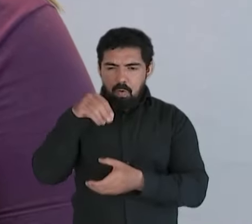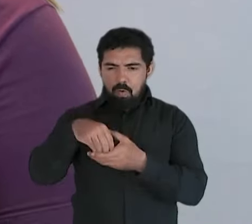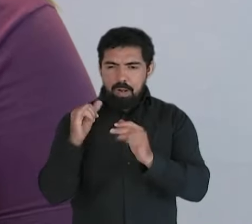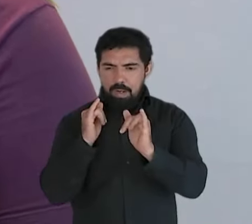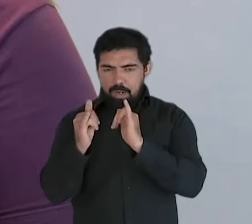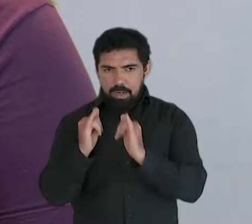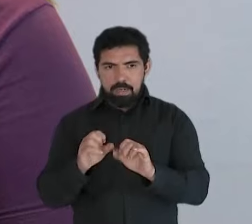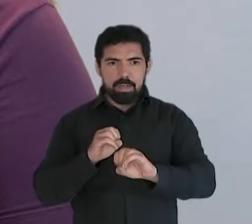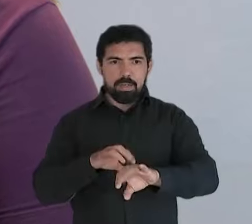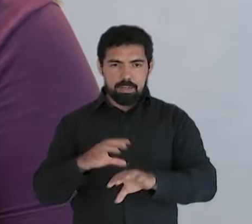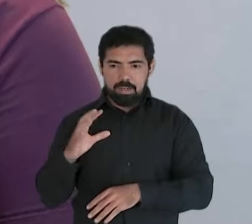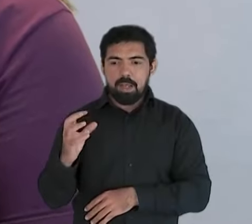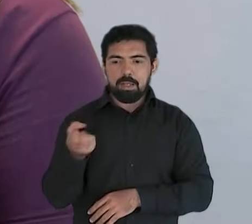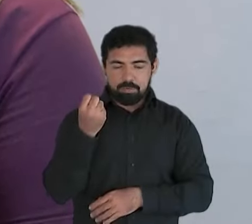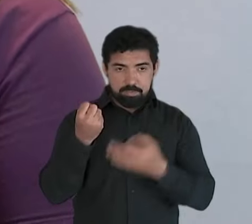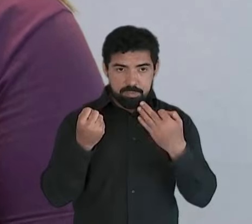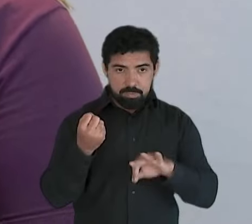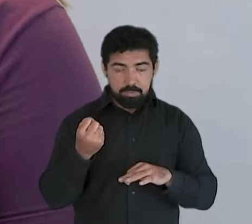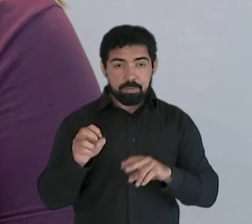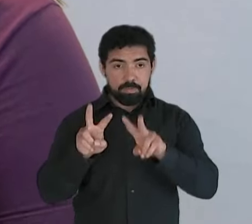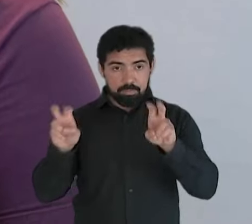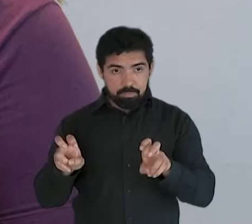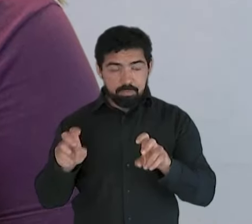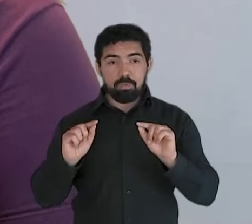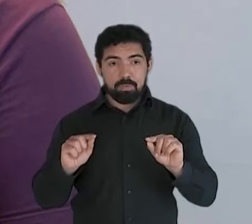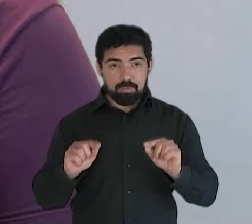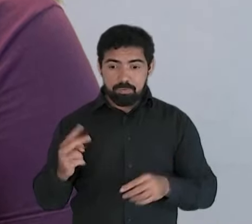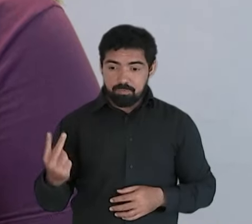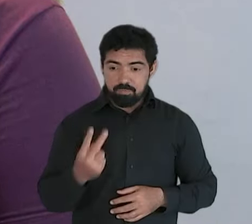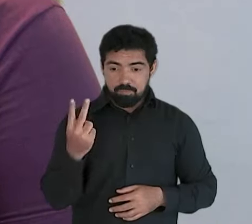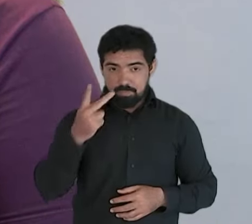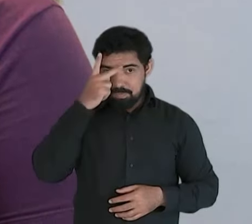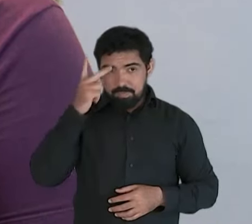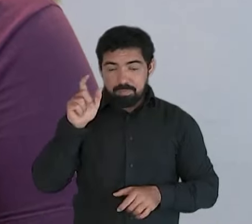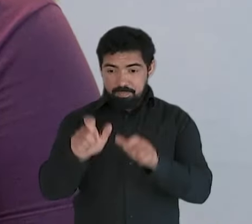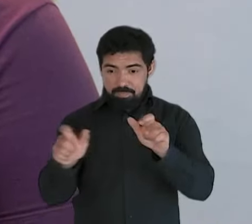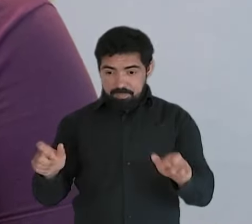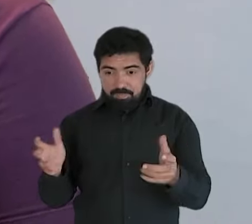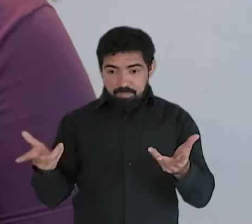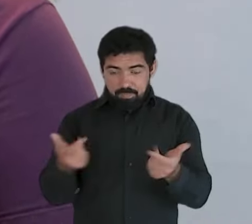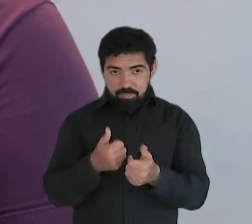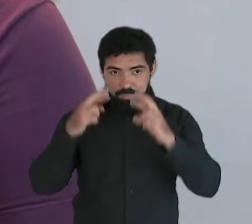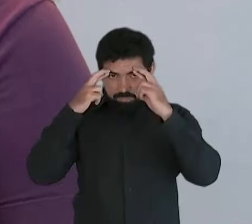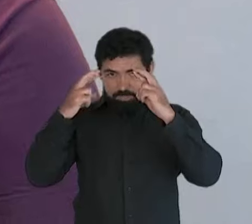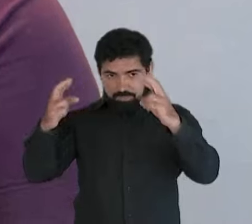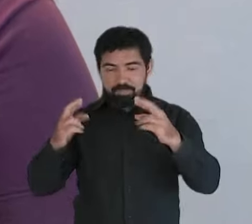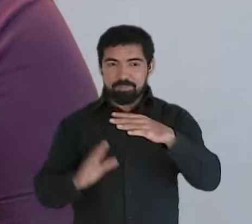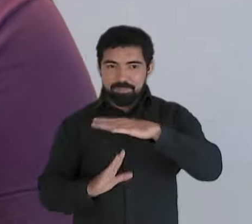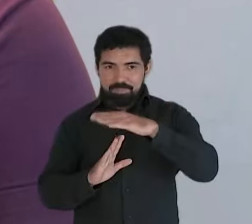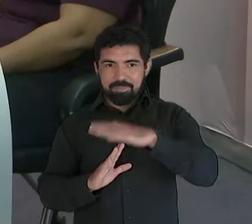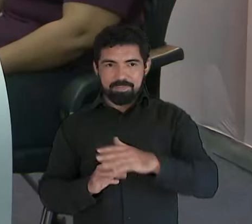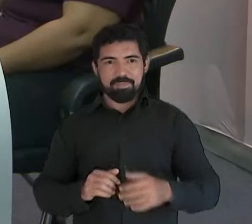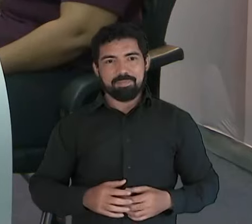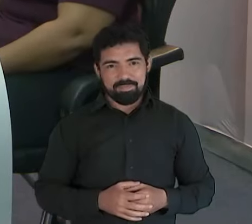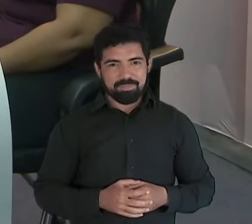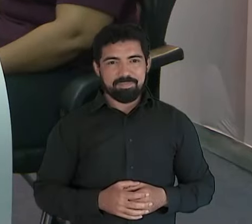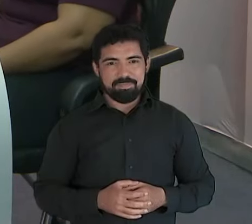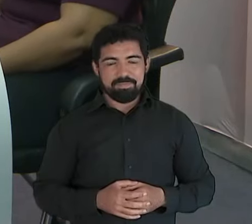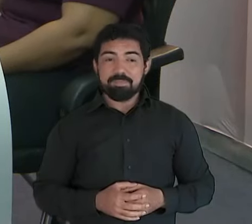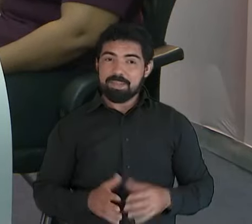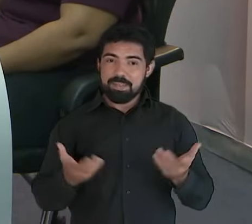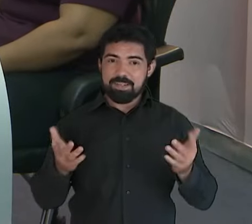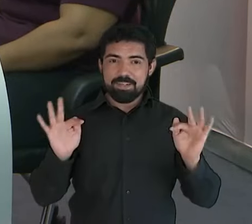educação, ela salva. E o nosso tema é valorize as capacidades e respeite os limites. Perfeito. Então, é